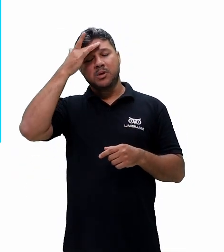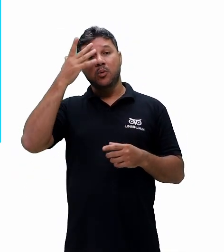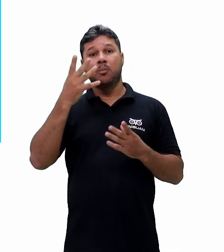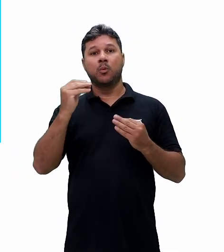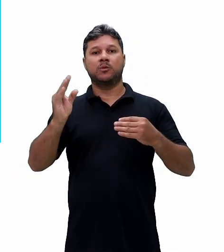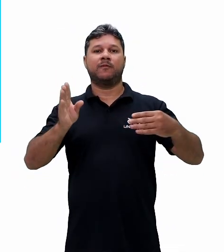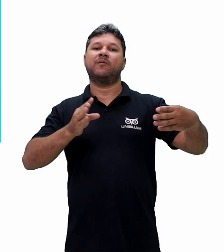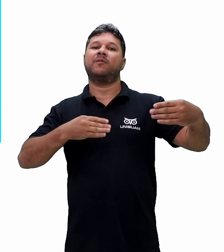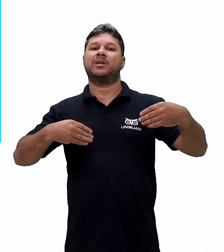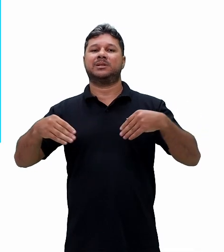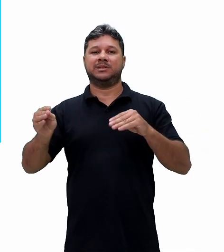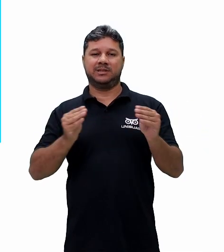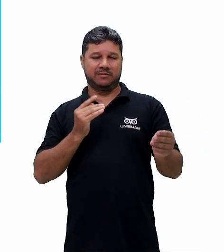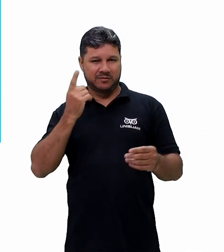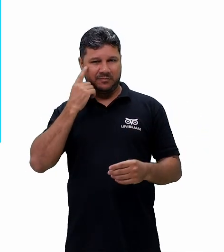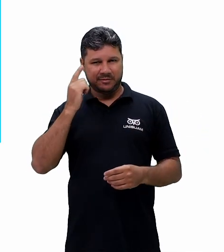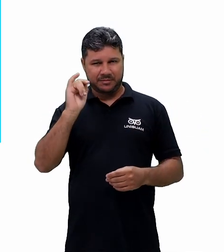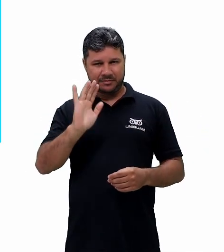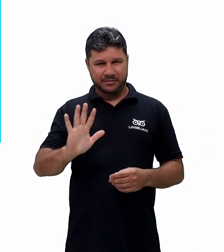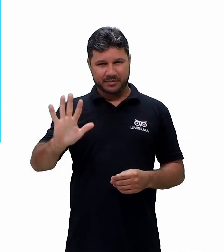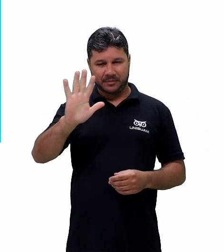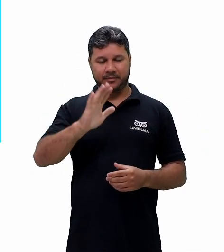muito flexíveis.